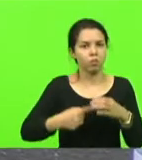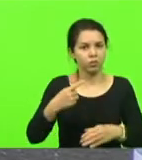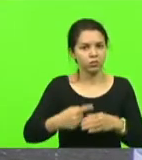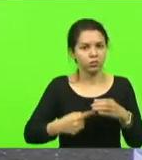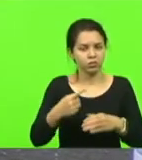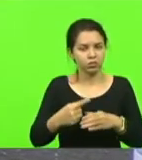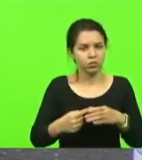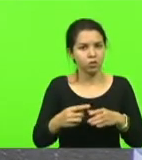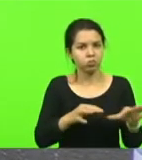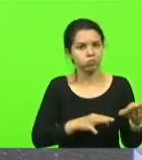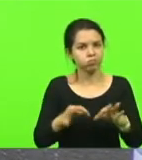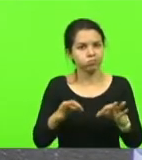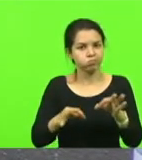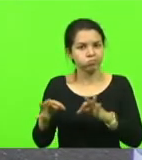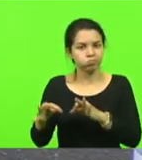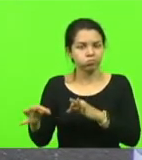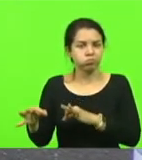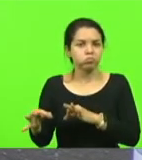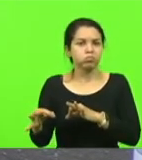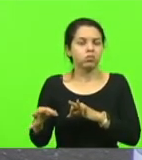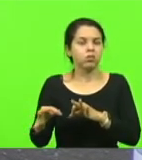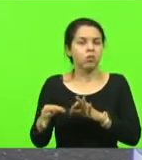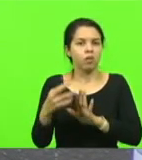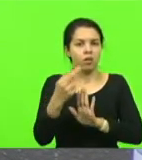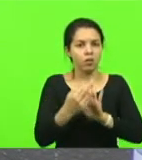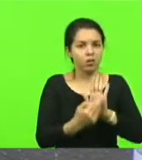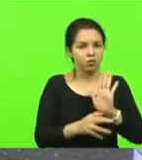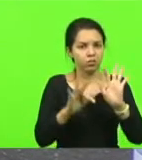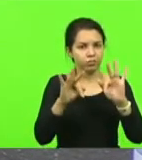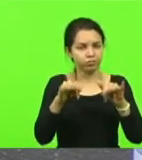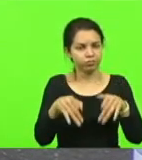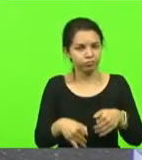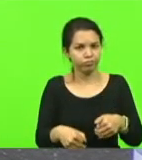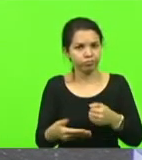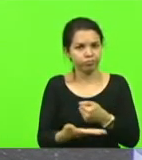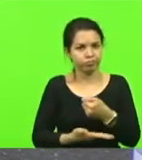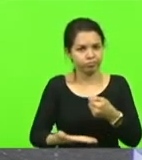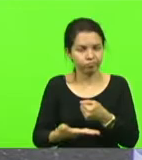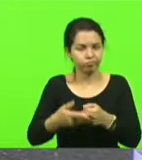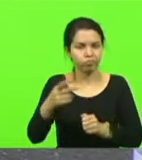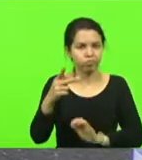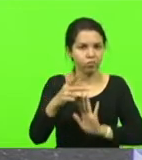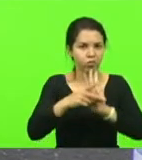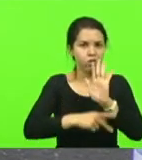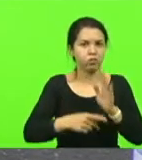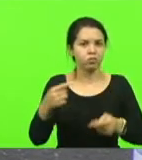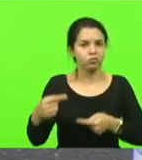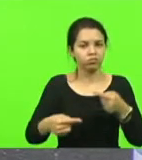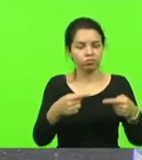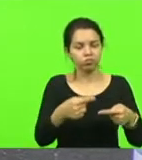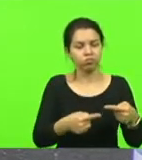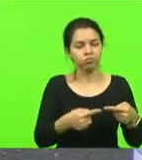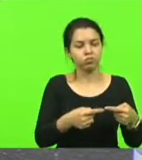que será a base do projeto discutido pelas três comissões